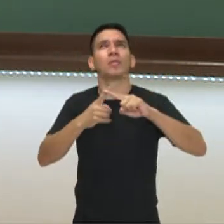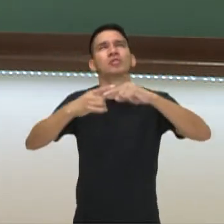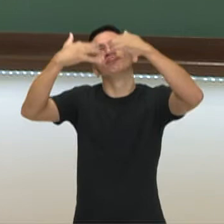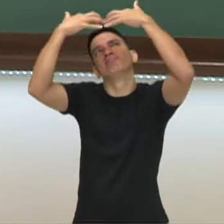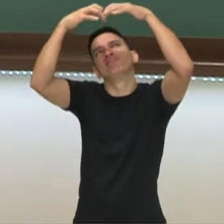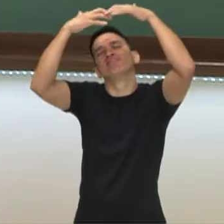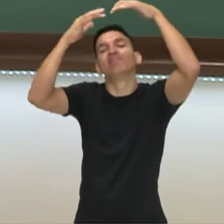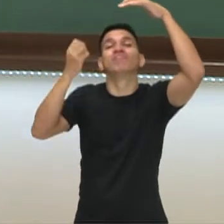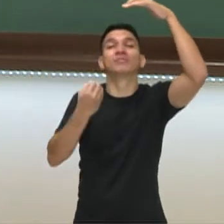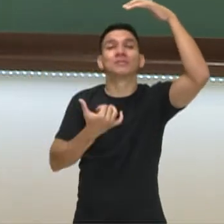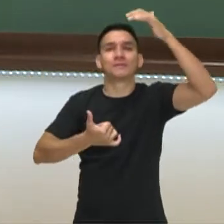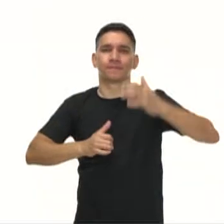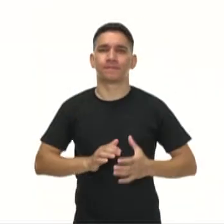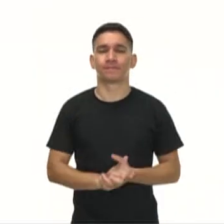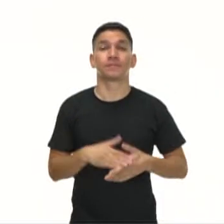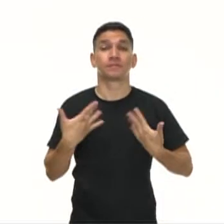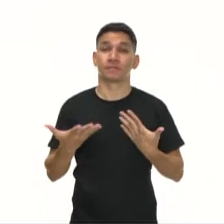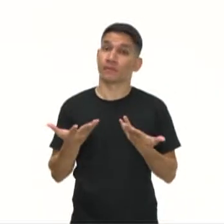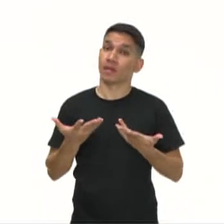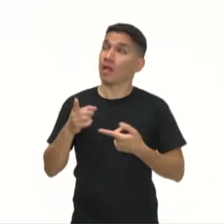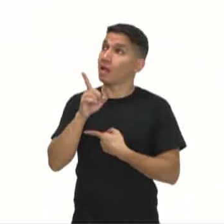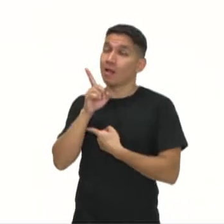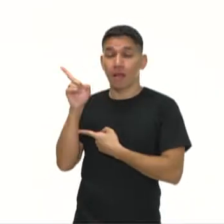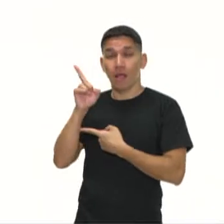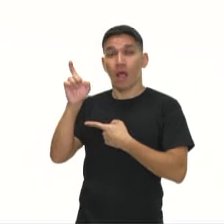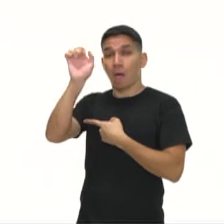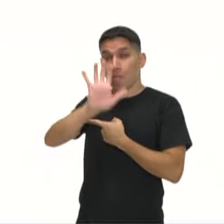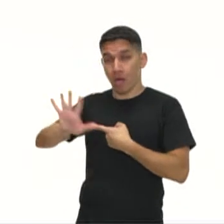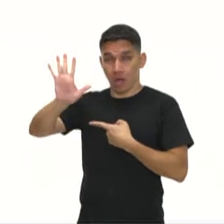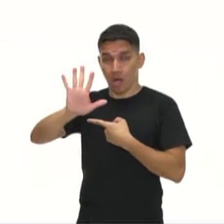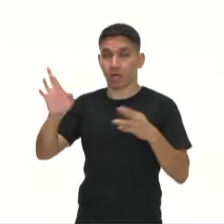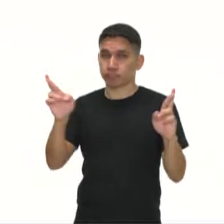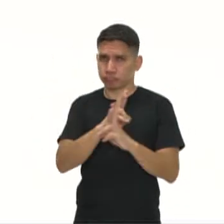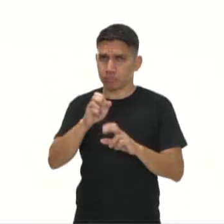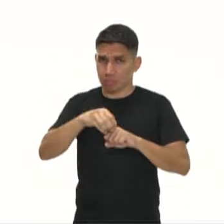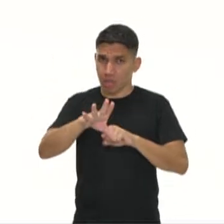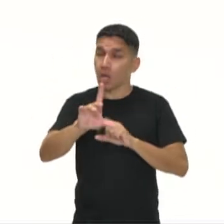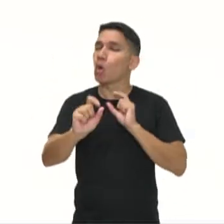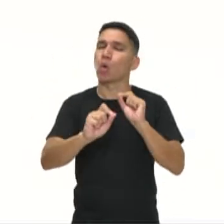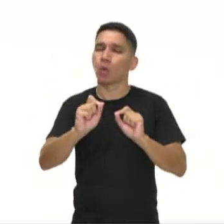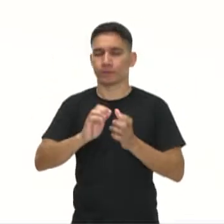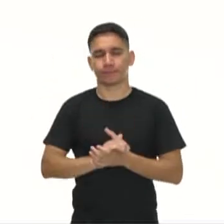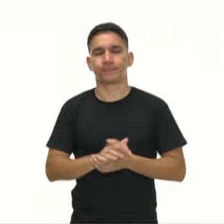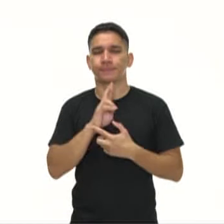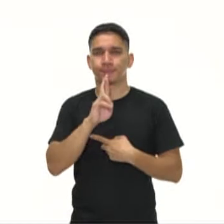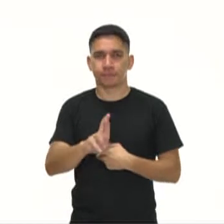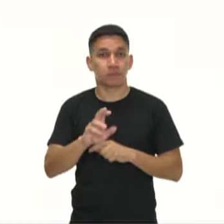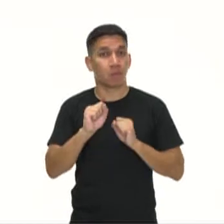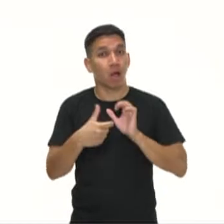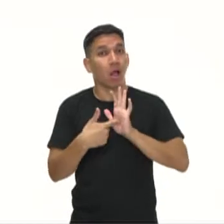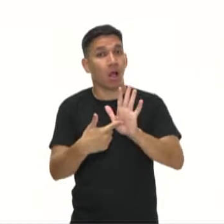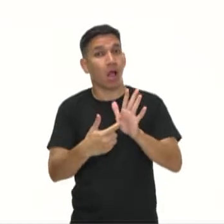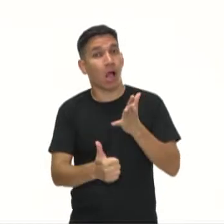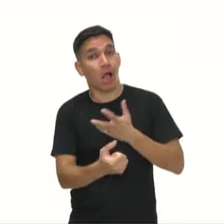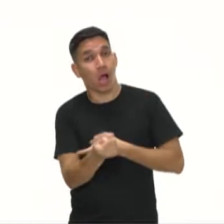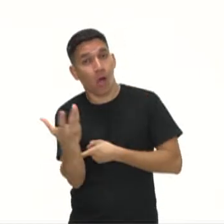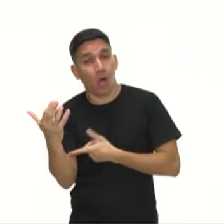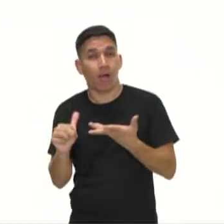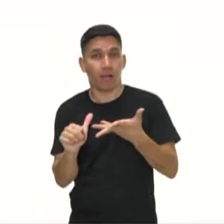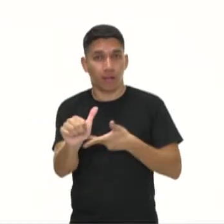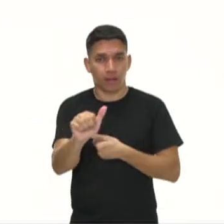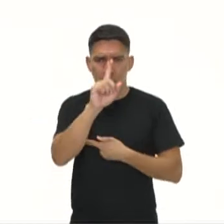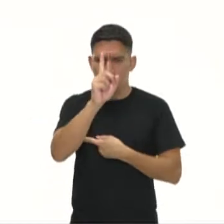bacana. A charge, né, em relação à resposta, mostra alguns elementos do autoritarismo, como